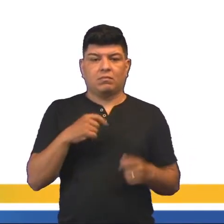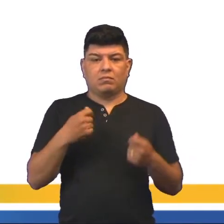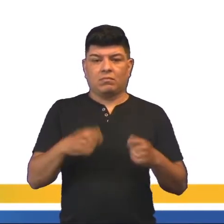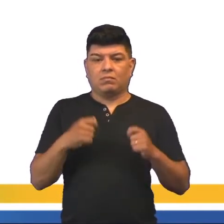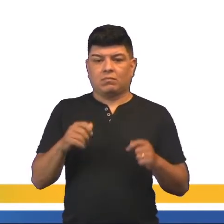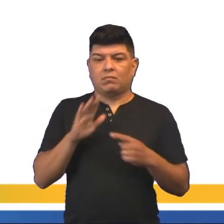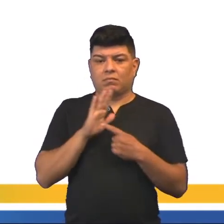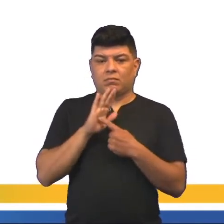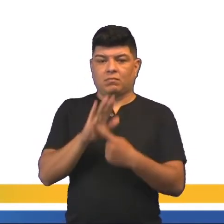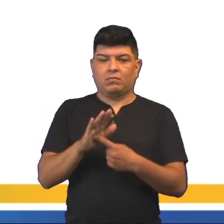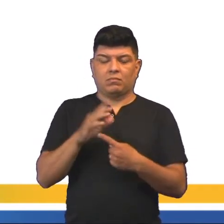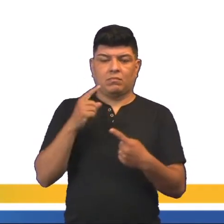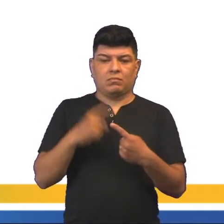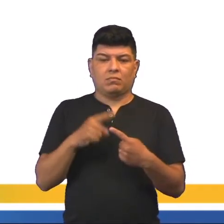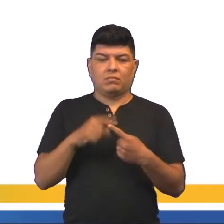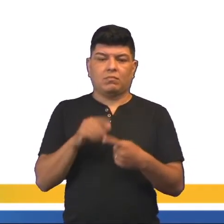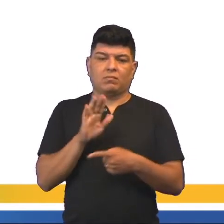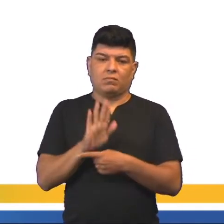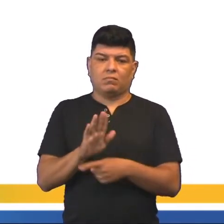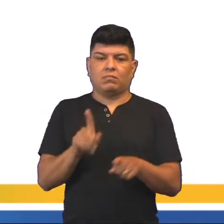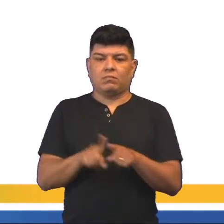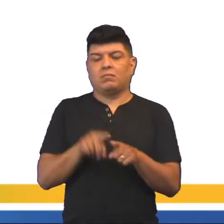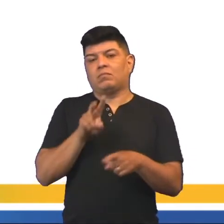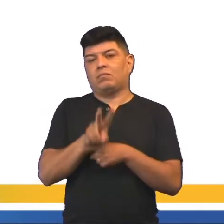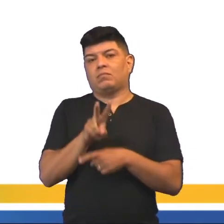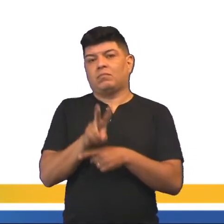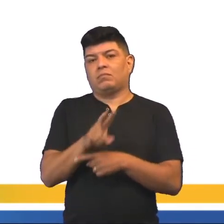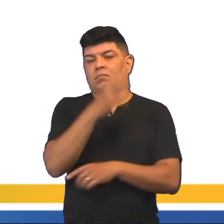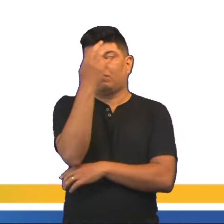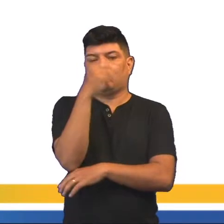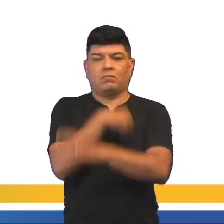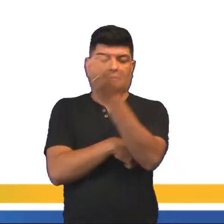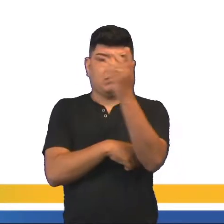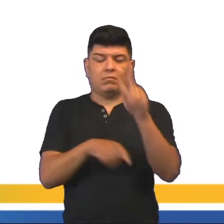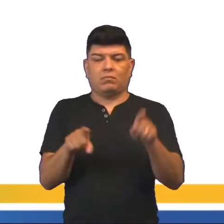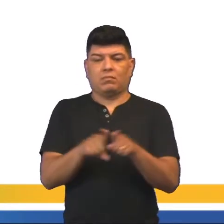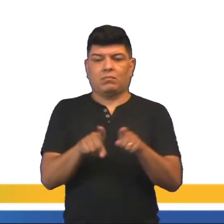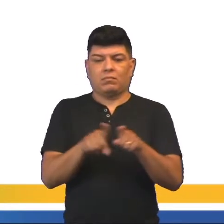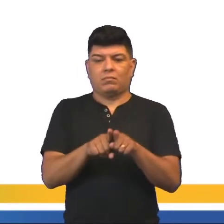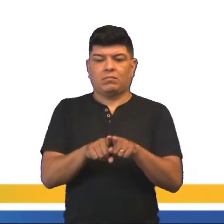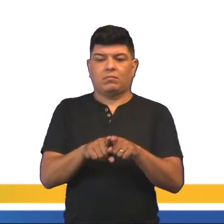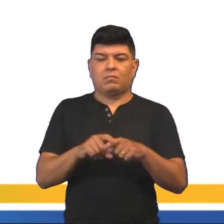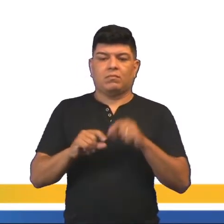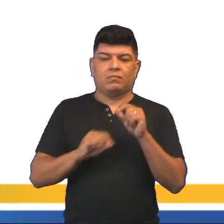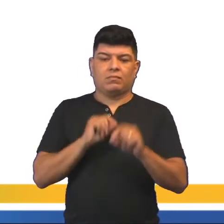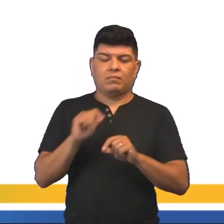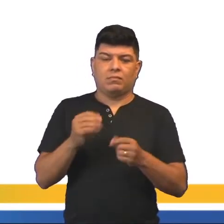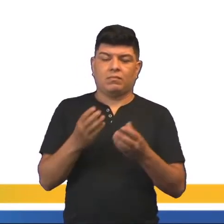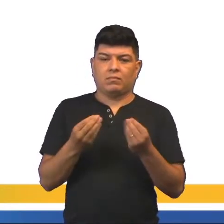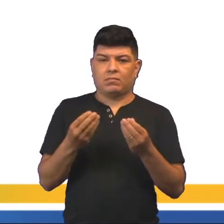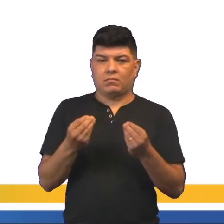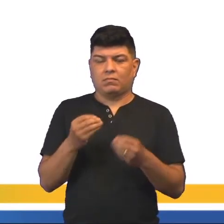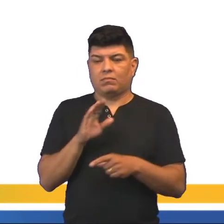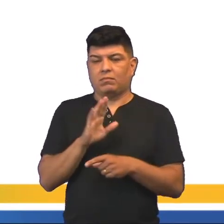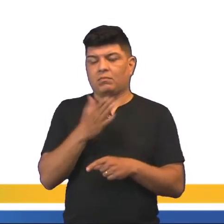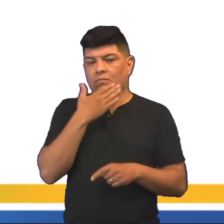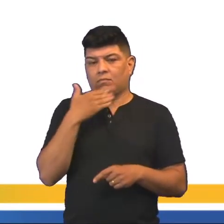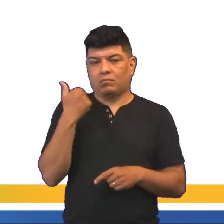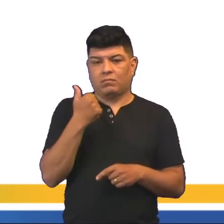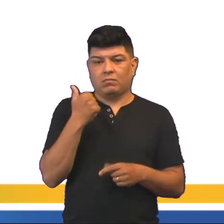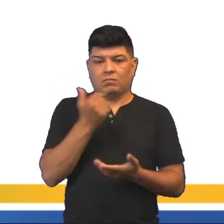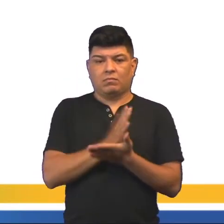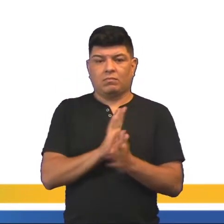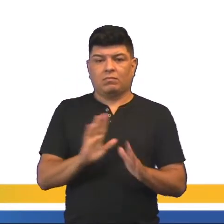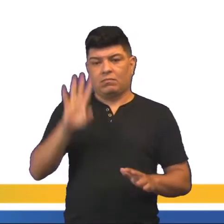ser destacado, porque ele auxilia na preservação do meio ambiente e são muito eficientes aí para